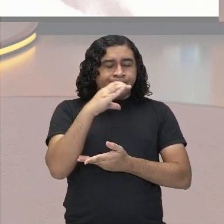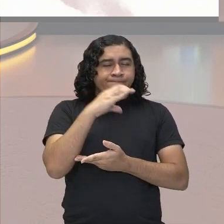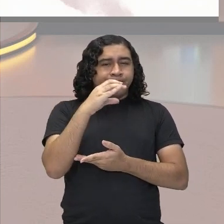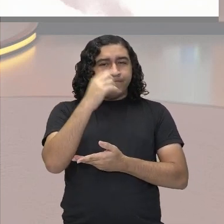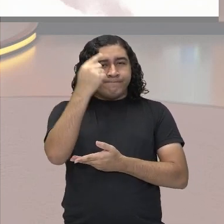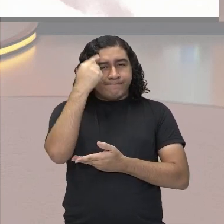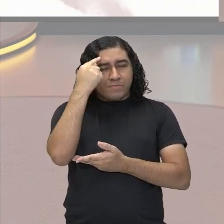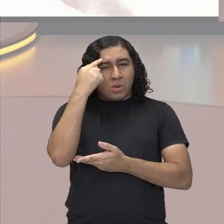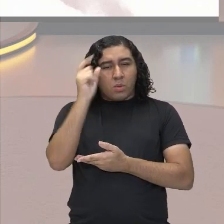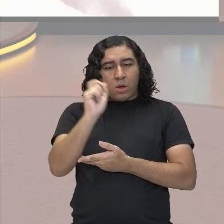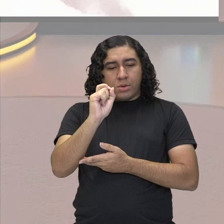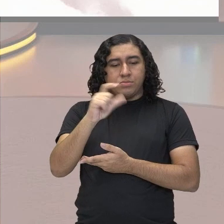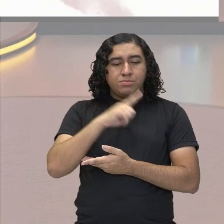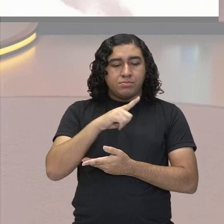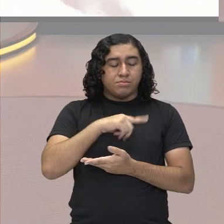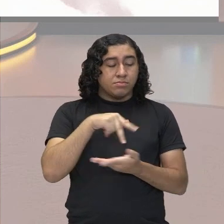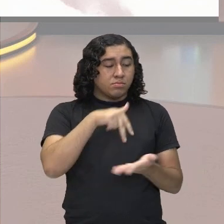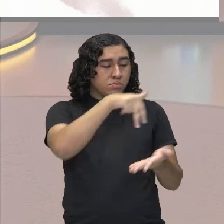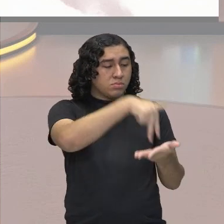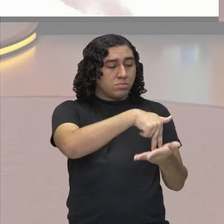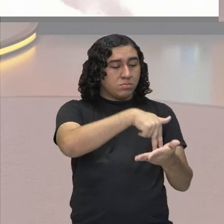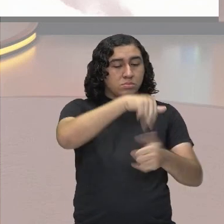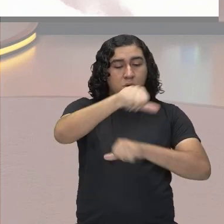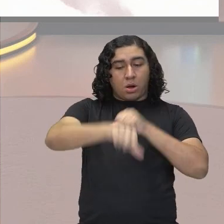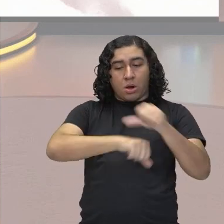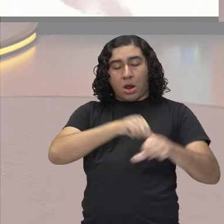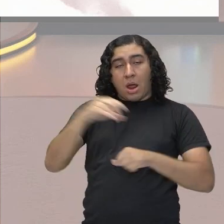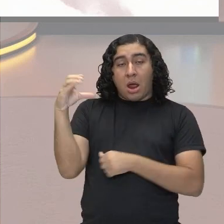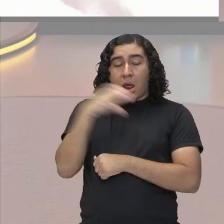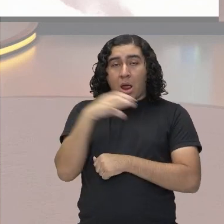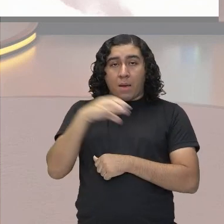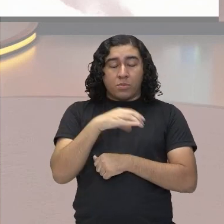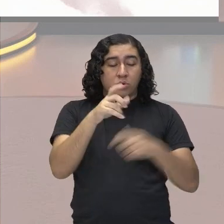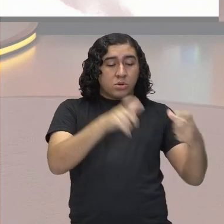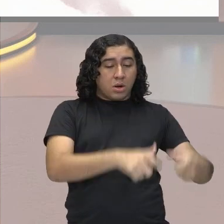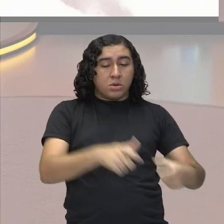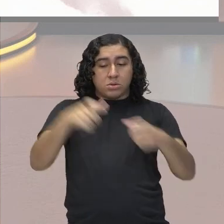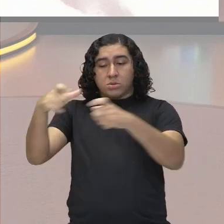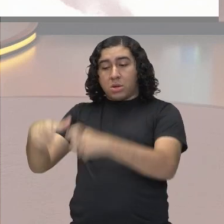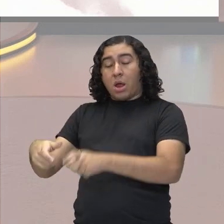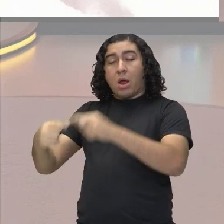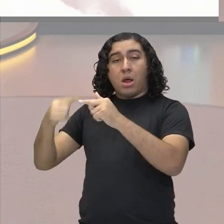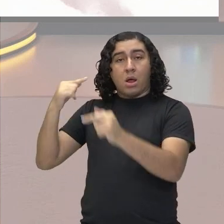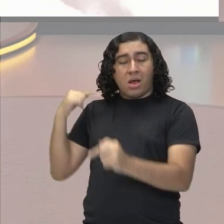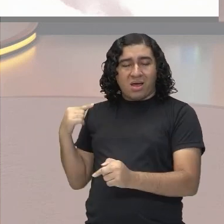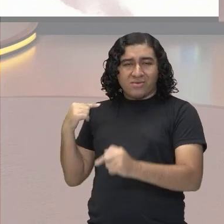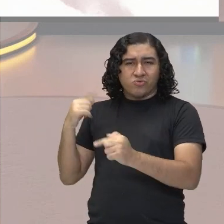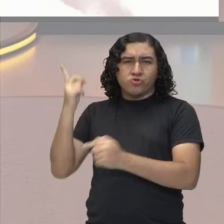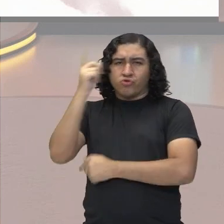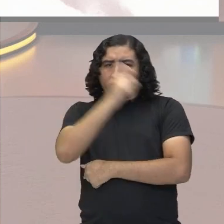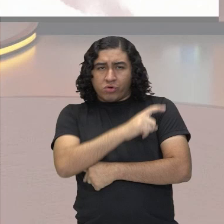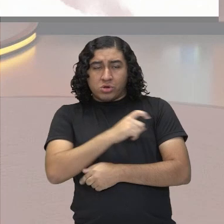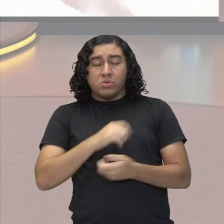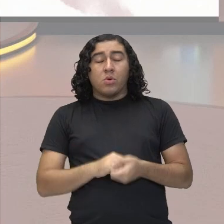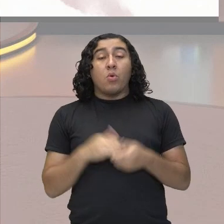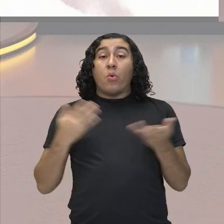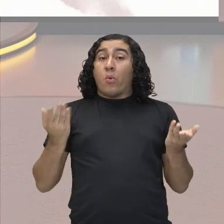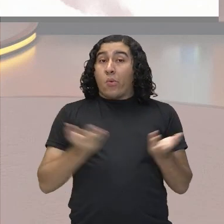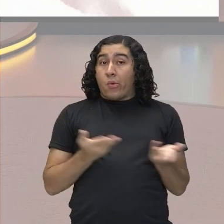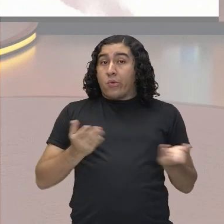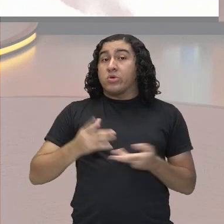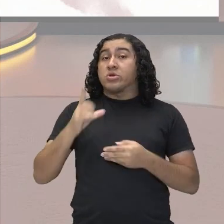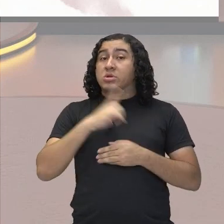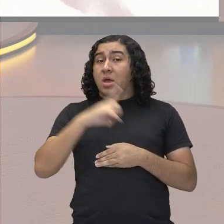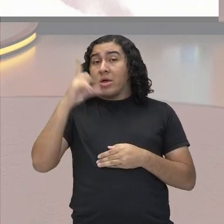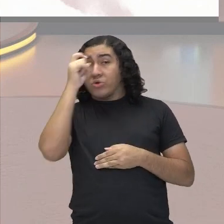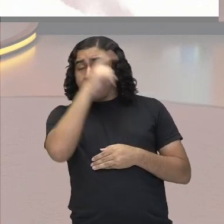lugar para o outro. Antigamente, nós tínhamos uma grande dificuldade de sair de um canto para outro. Hoje, apesar das dificuldades que ainda